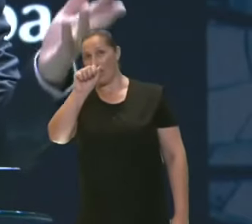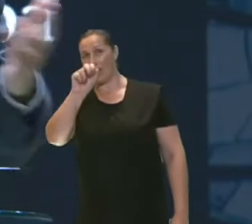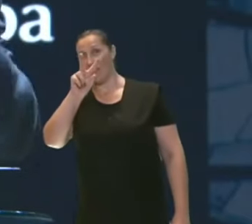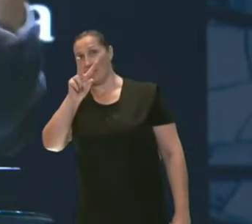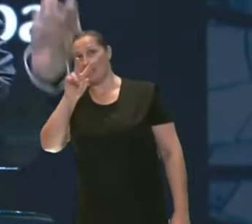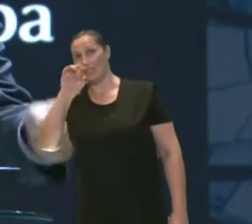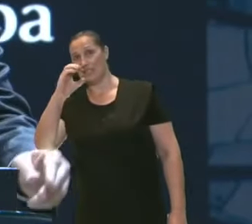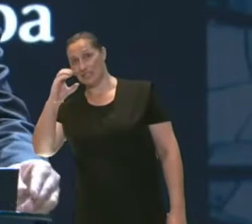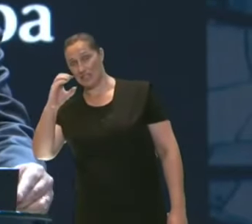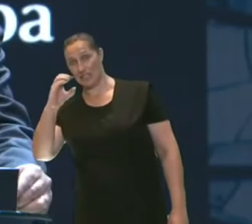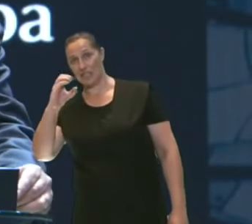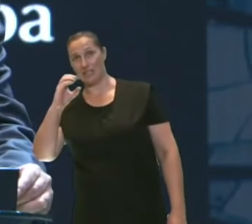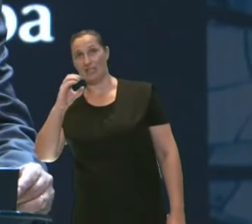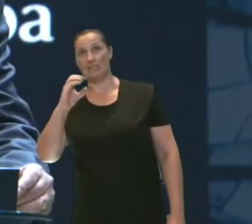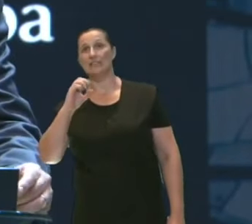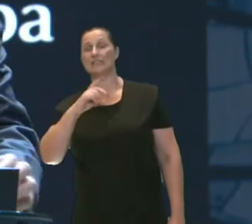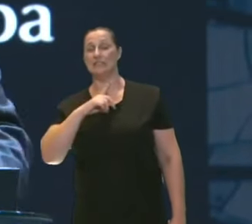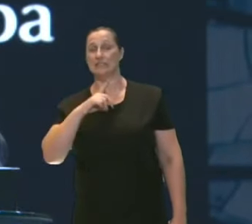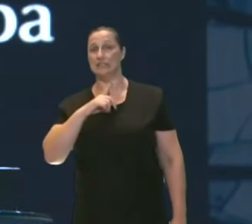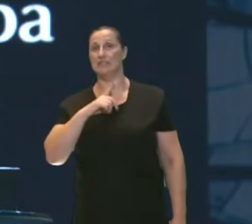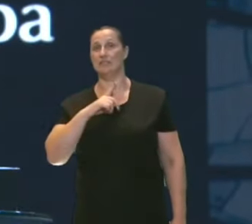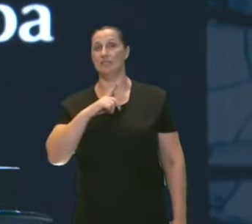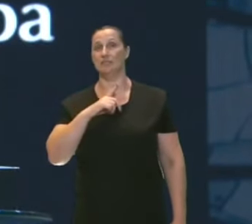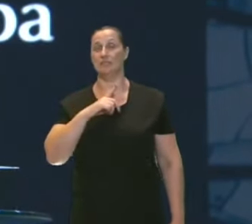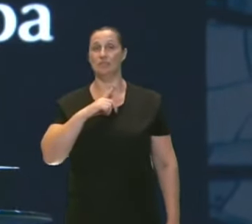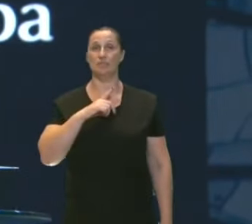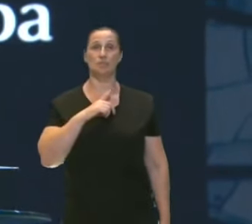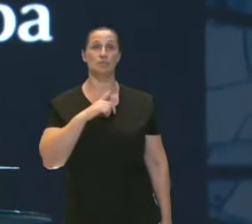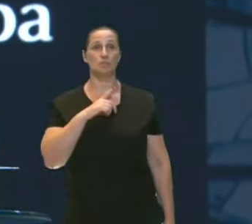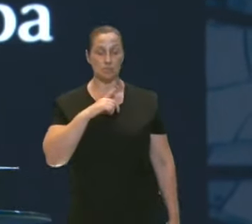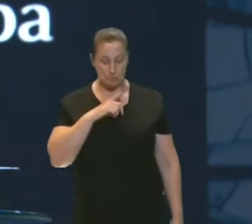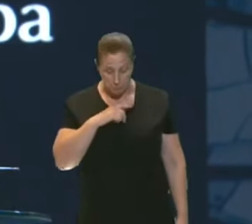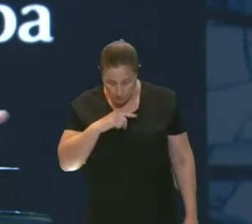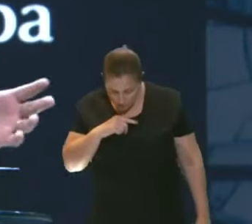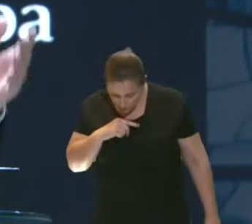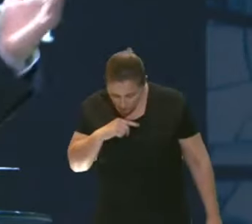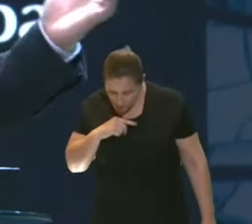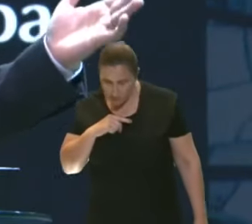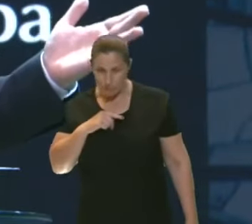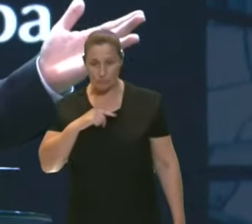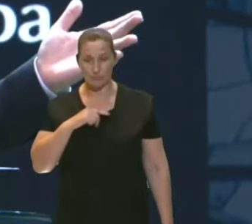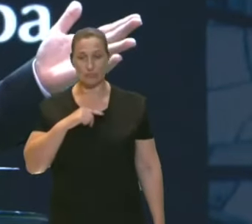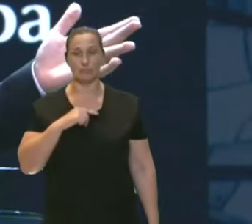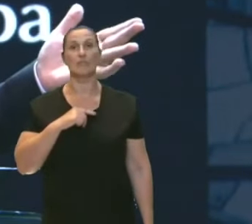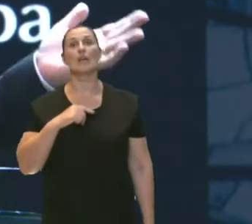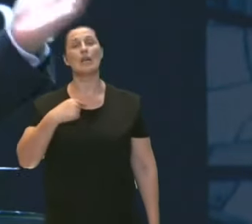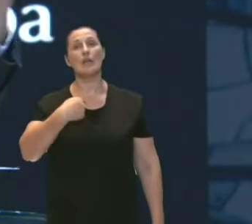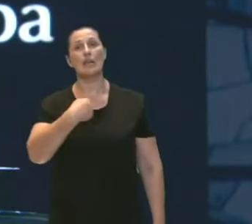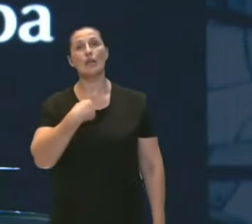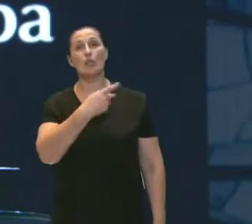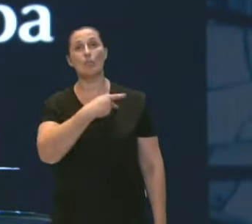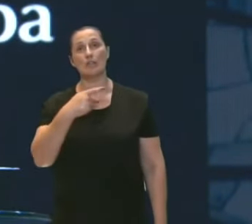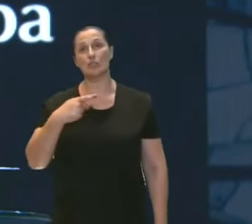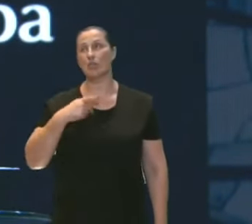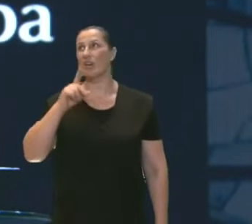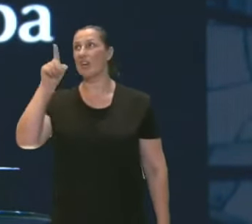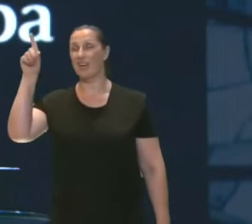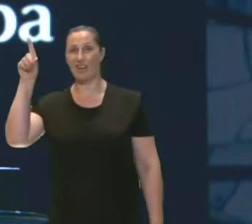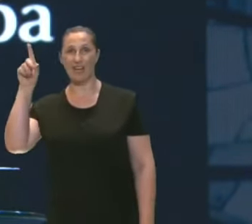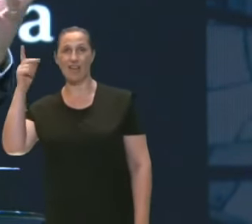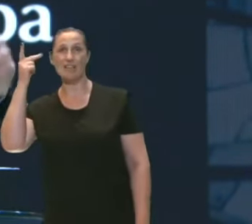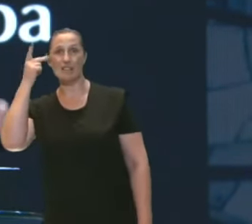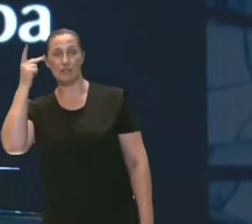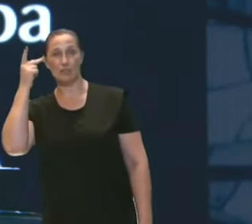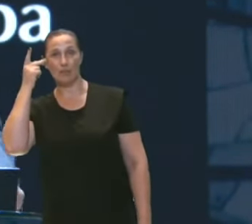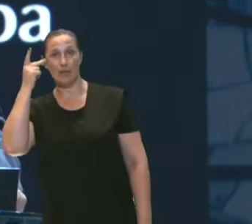ainda lembram dessa história, são daquele tempo. E eu era pastor no interior de São Paulo, tinha vindo passar